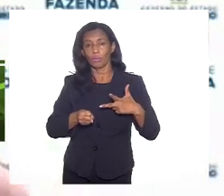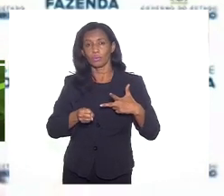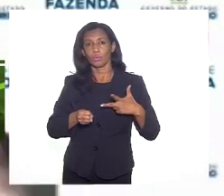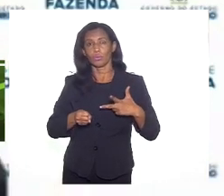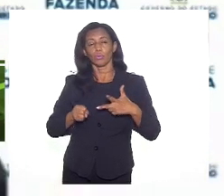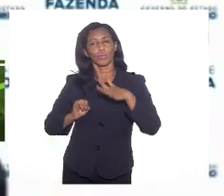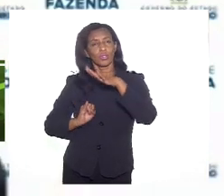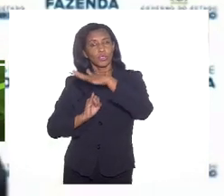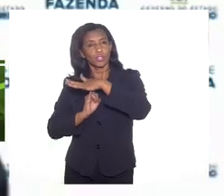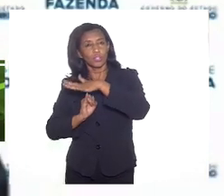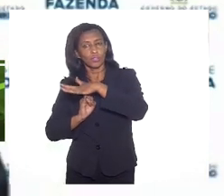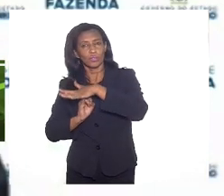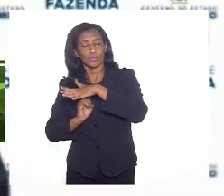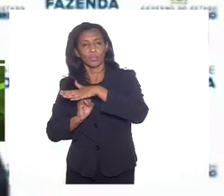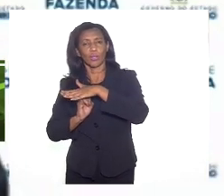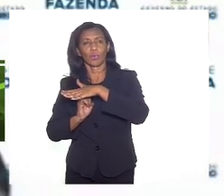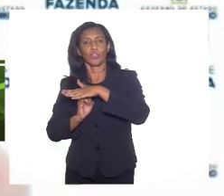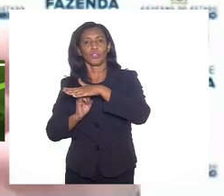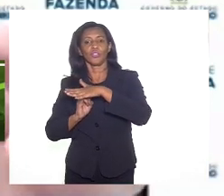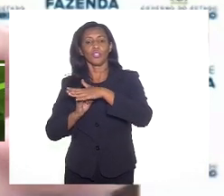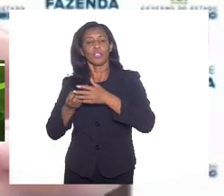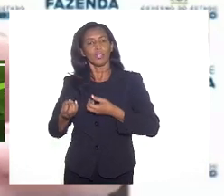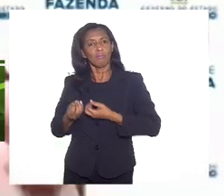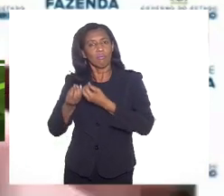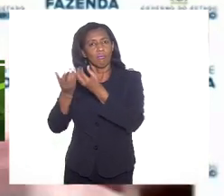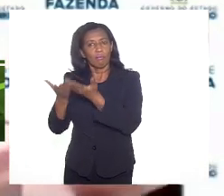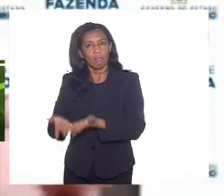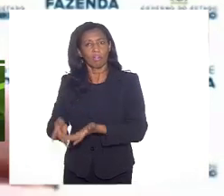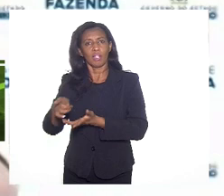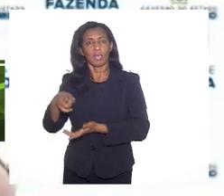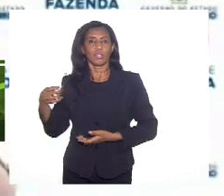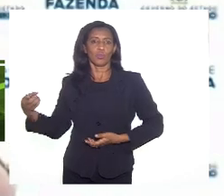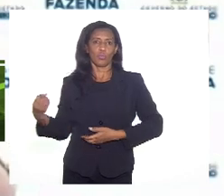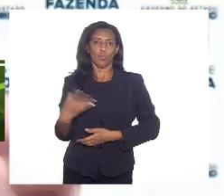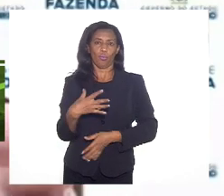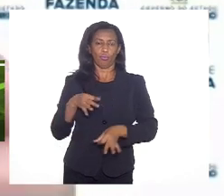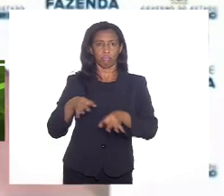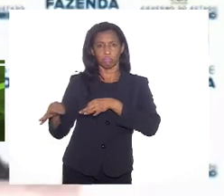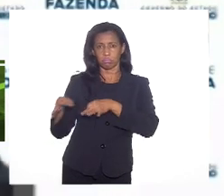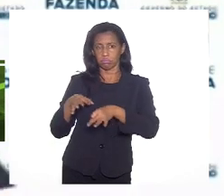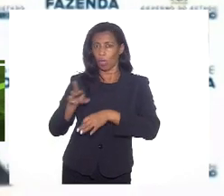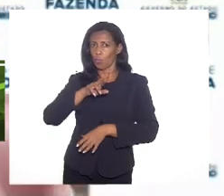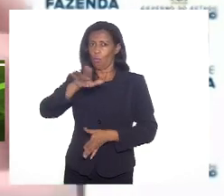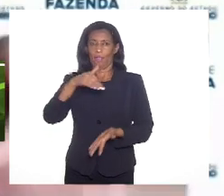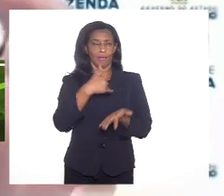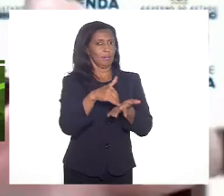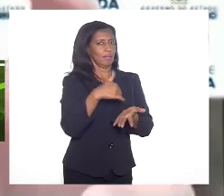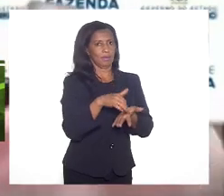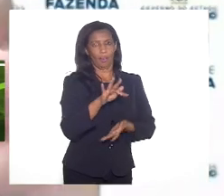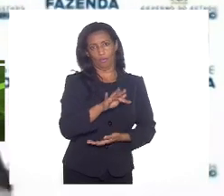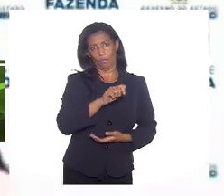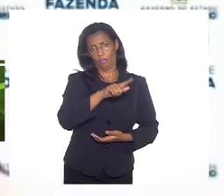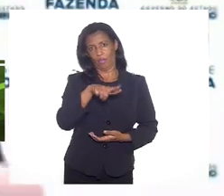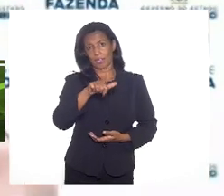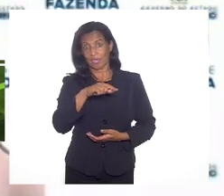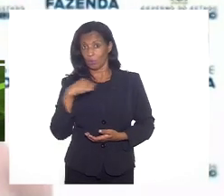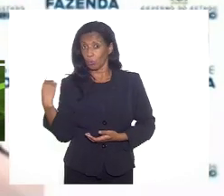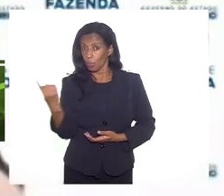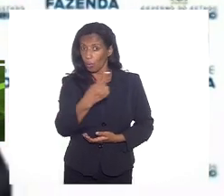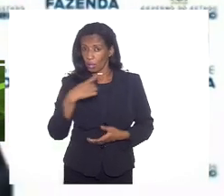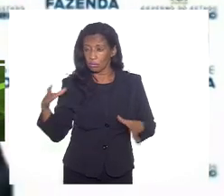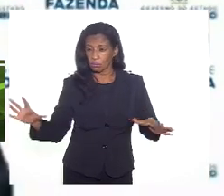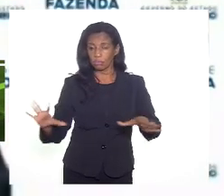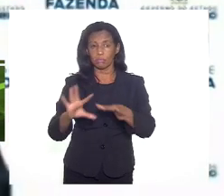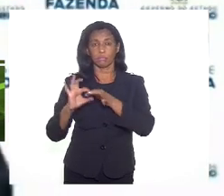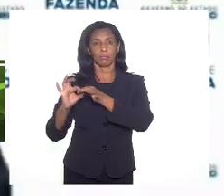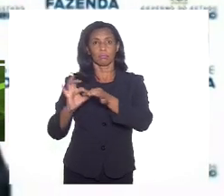são todas as instituições que farão esse novo plano. Não é a Secretaria de Fazenda, somos todos nós.